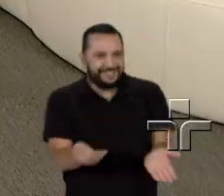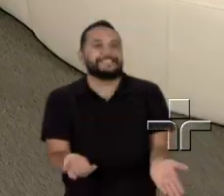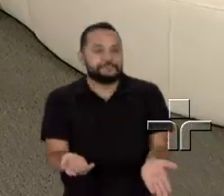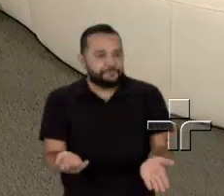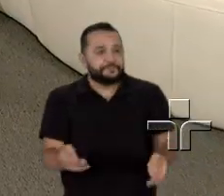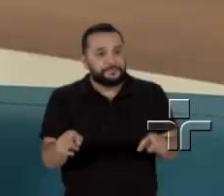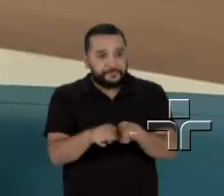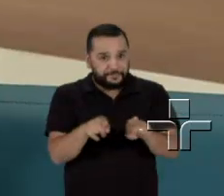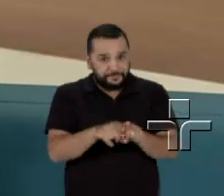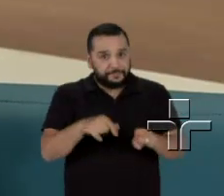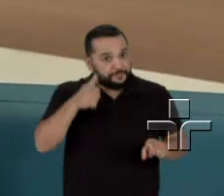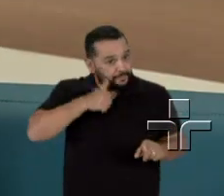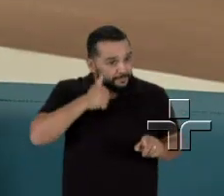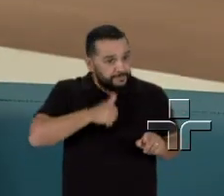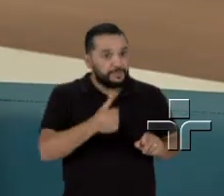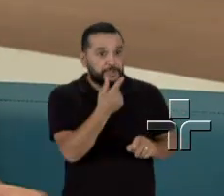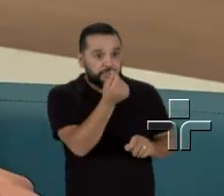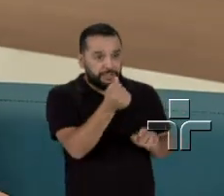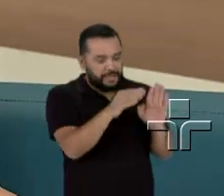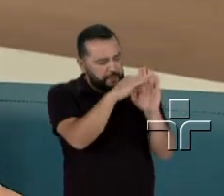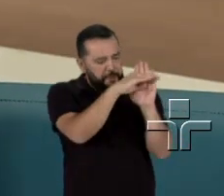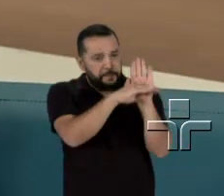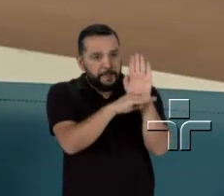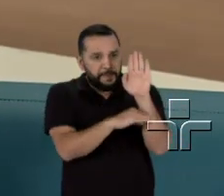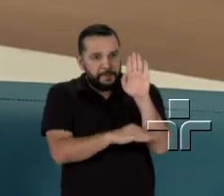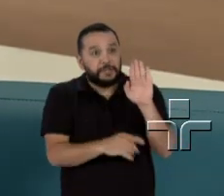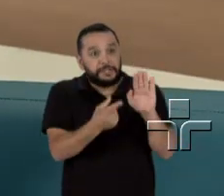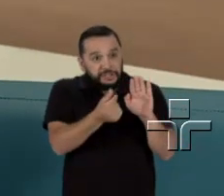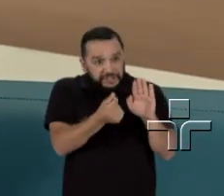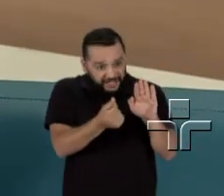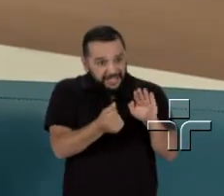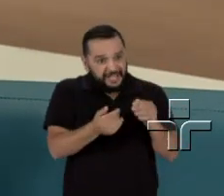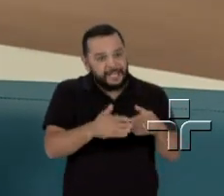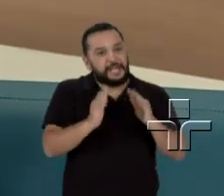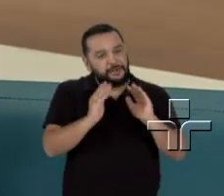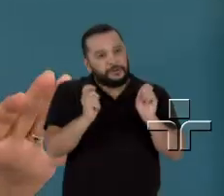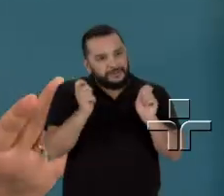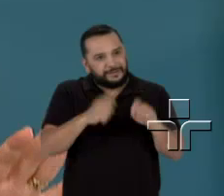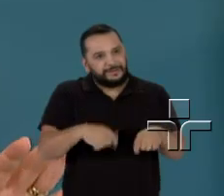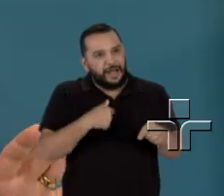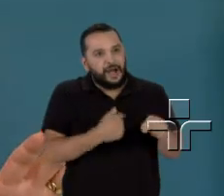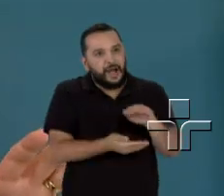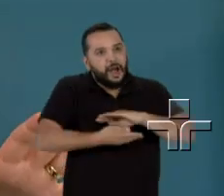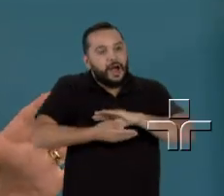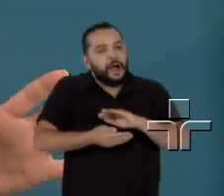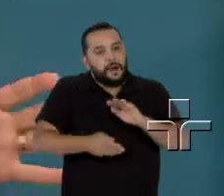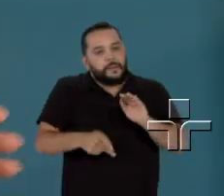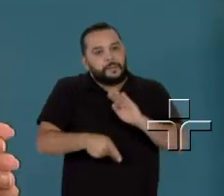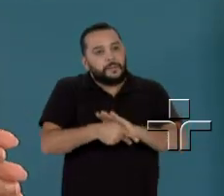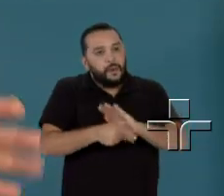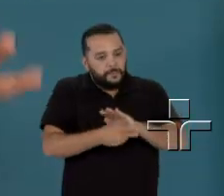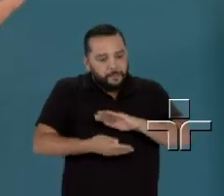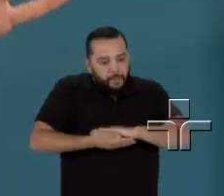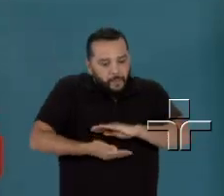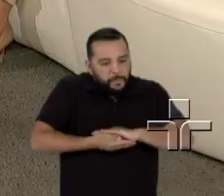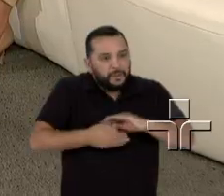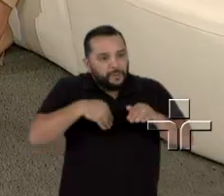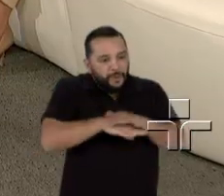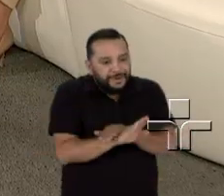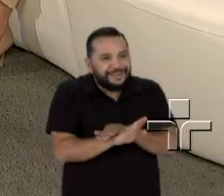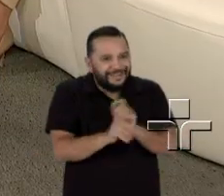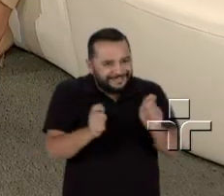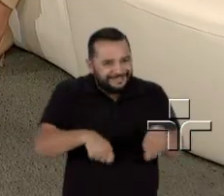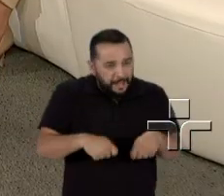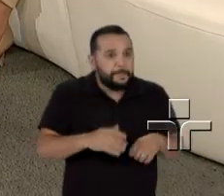mulher cuida do dinheiro no fundo o dinheiro vai durar mais dependendo da mulher depende